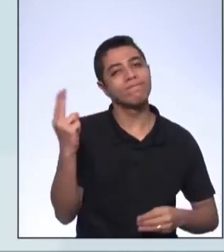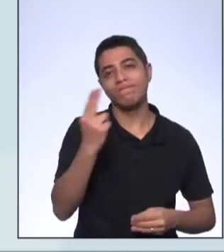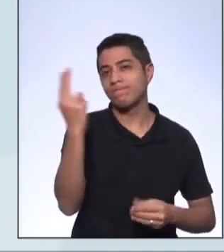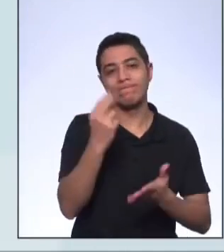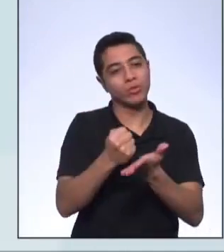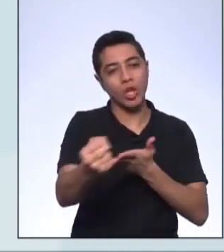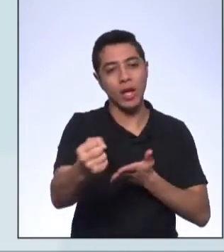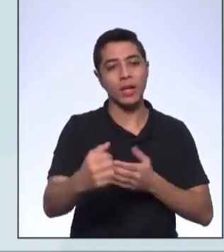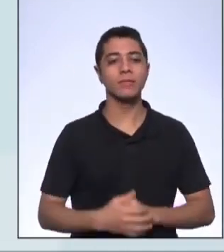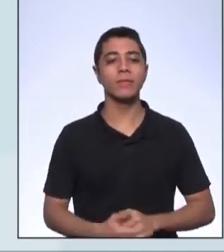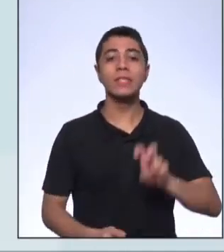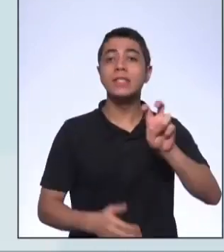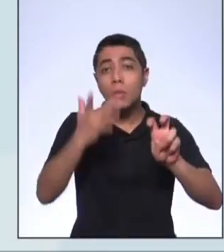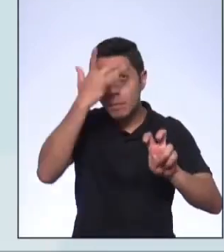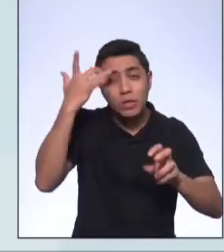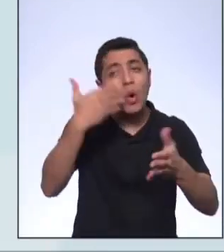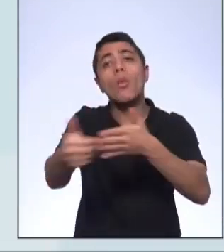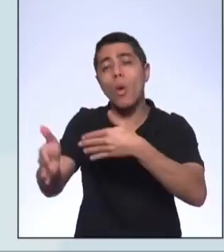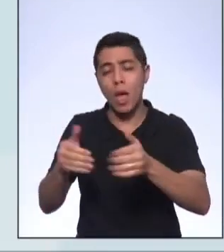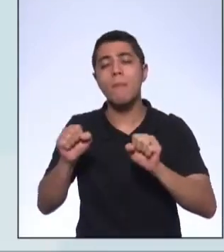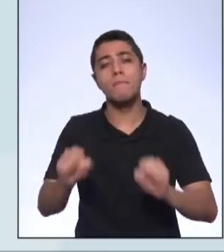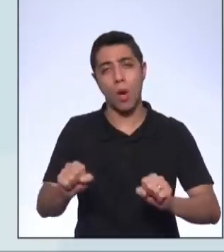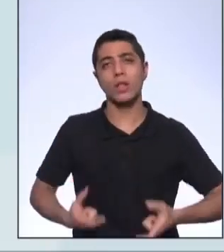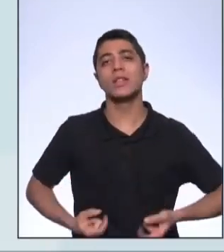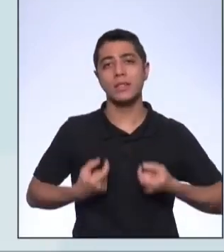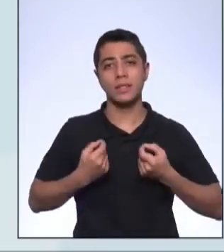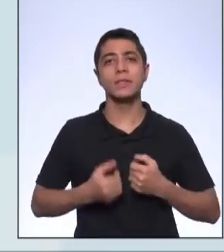qual é mentira. Rapidamente, um minutinho apenas.